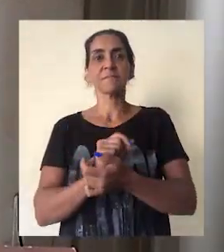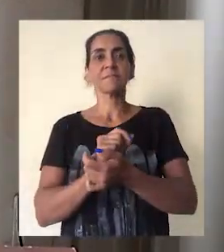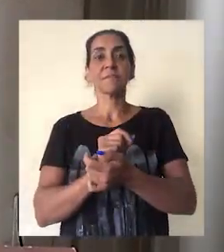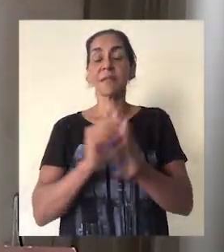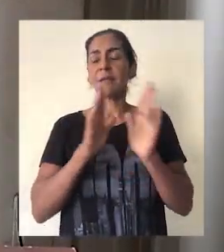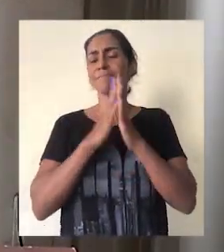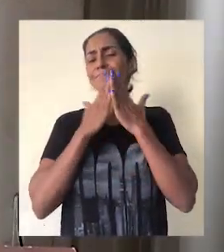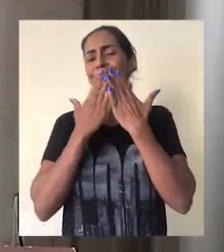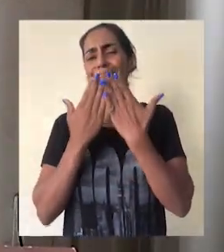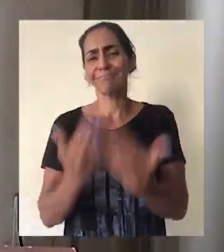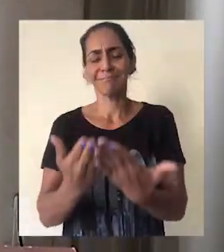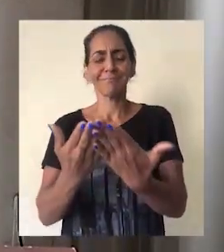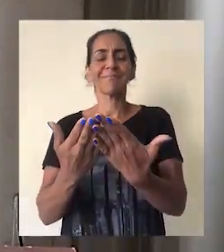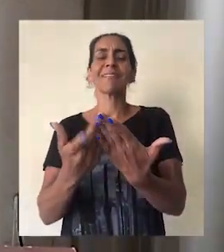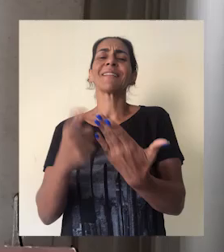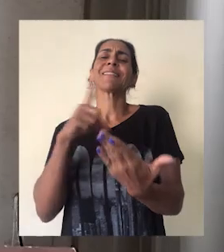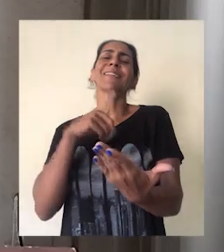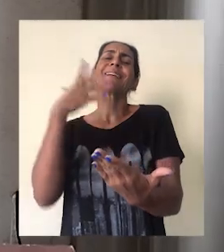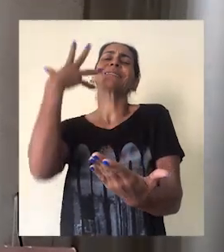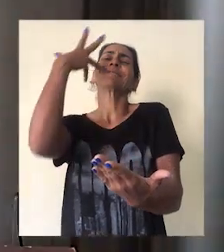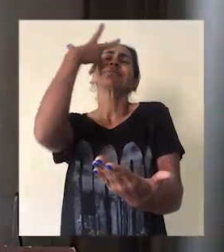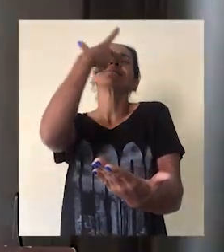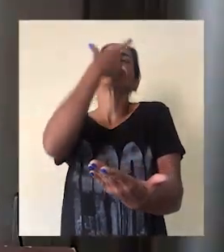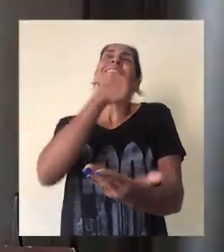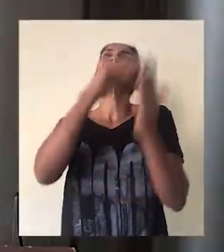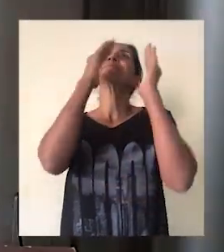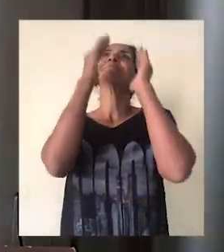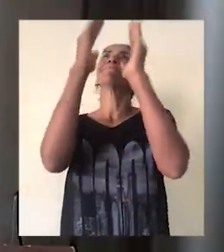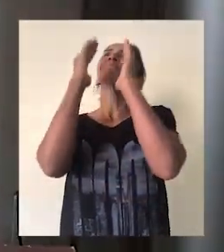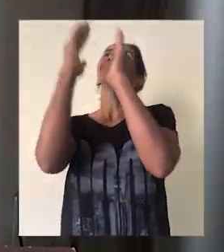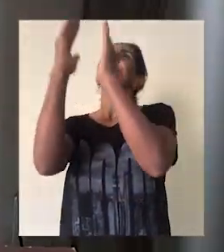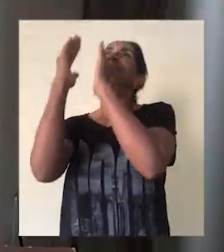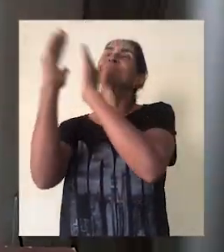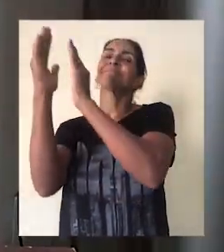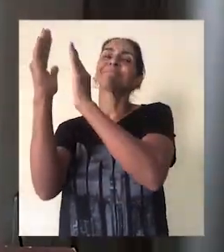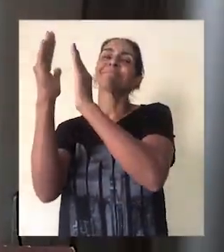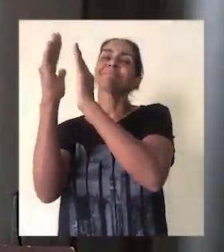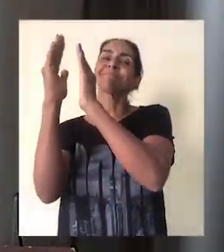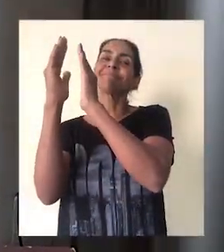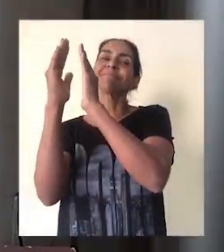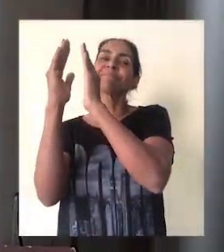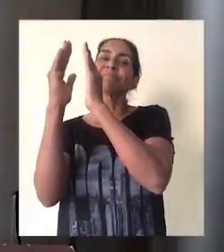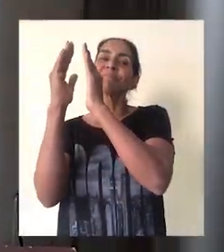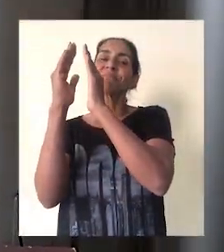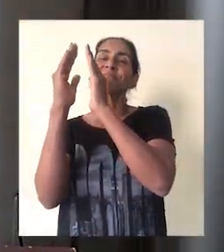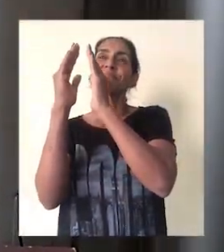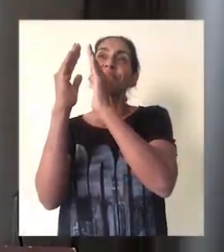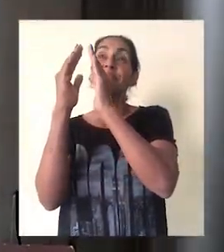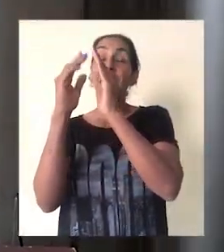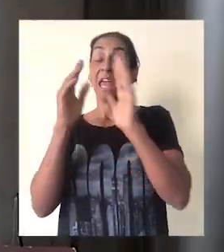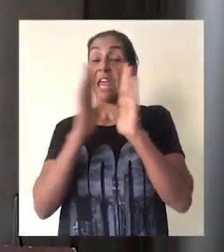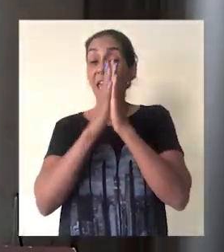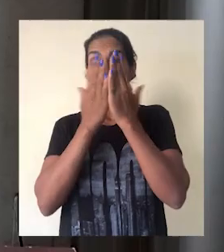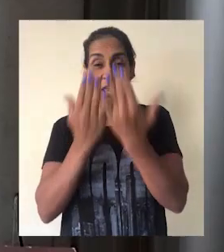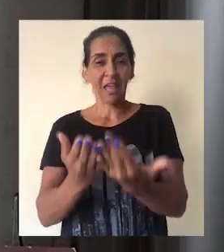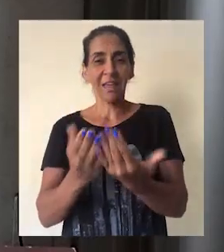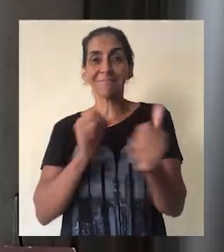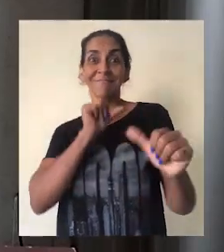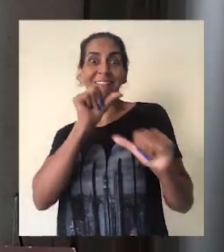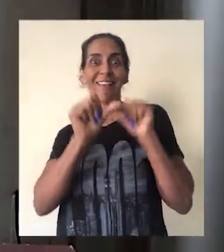livro mais lindo que eu tenho na minha estante. E a minha conclusão ao ler esse livro é que não é à toa que essa obra se transformou num